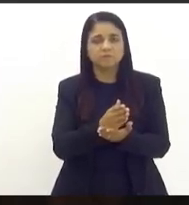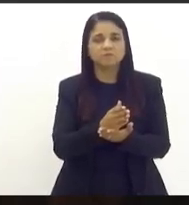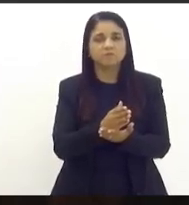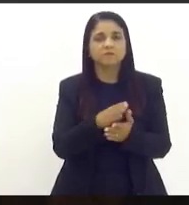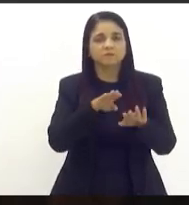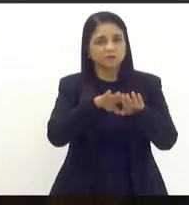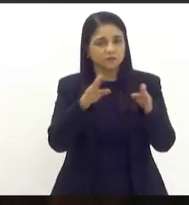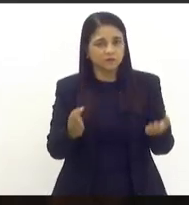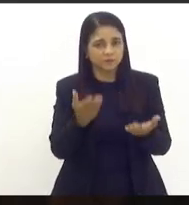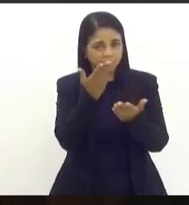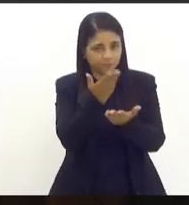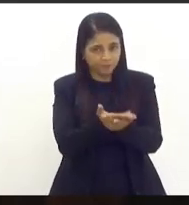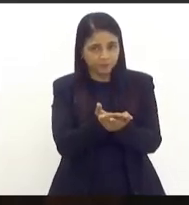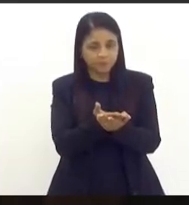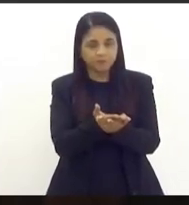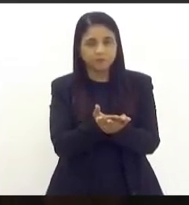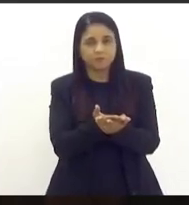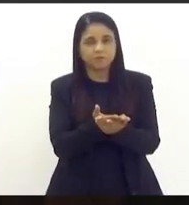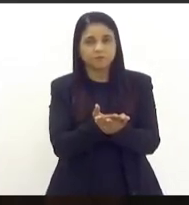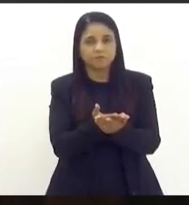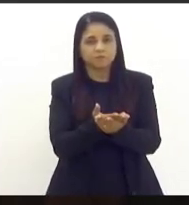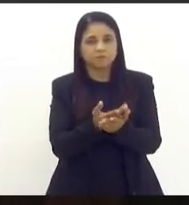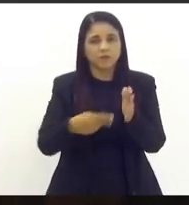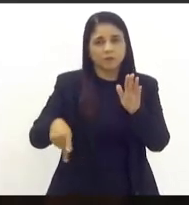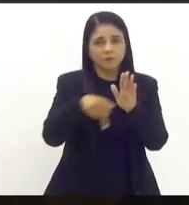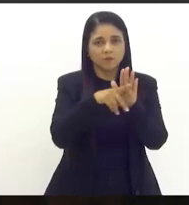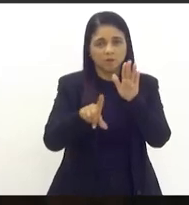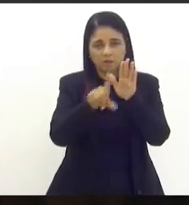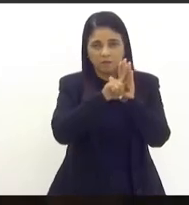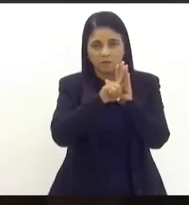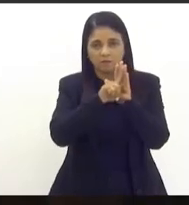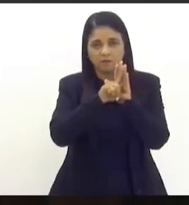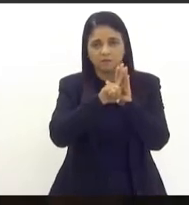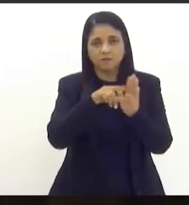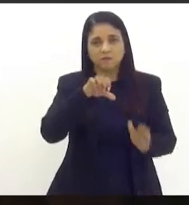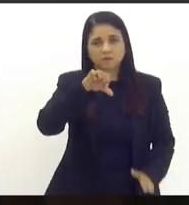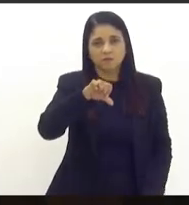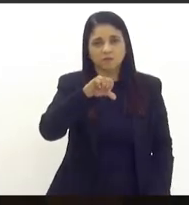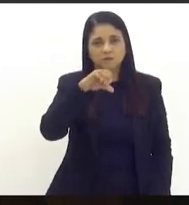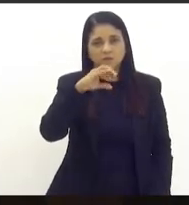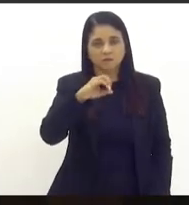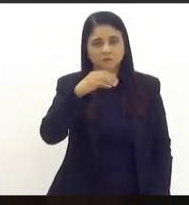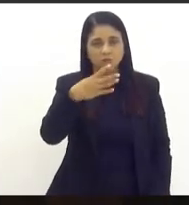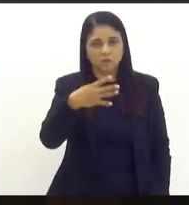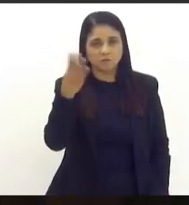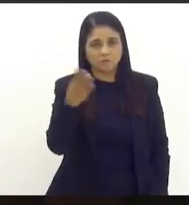a sobremesa projeto de lei 904/2013